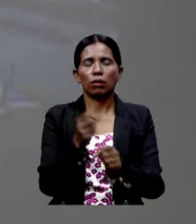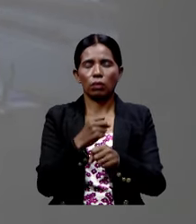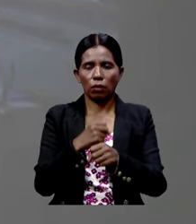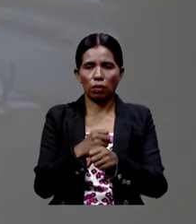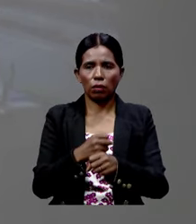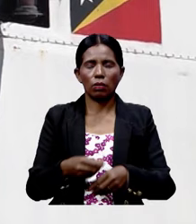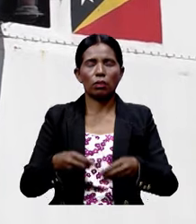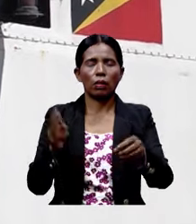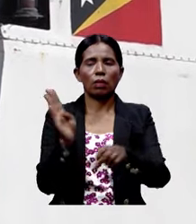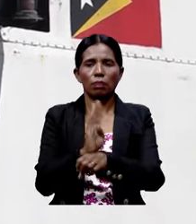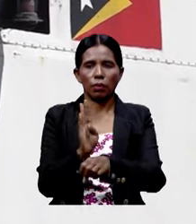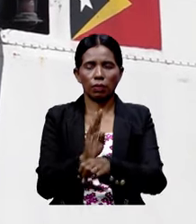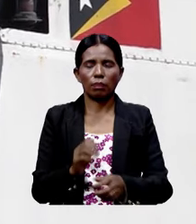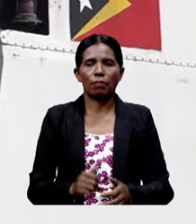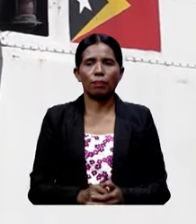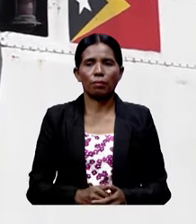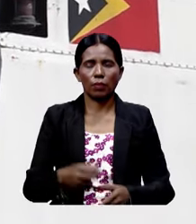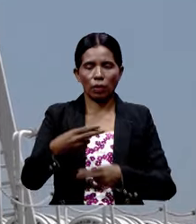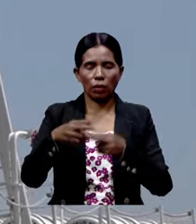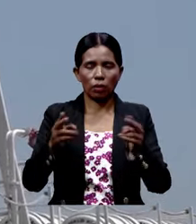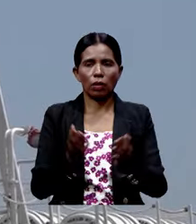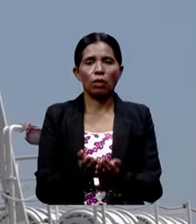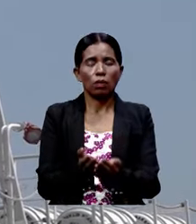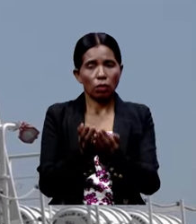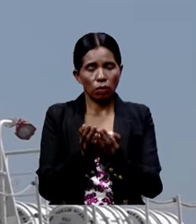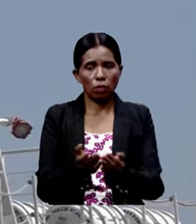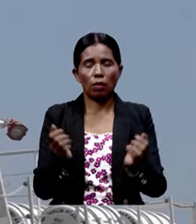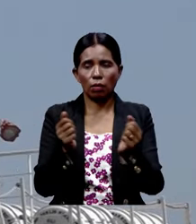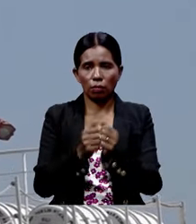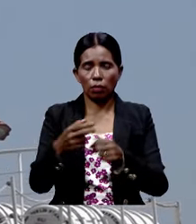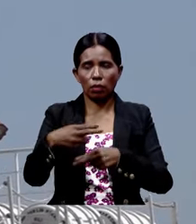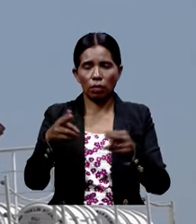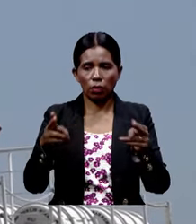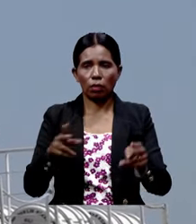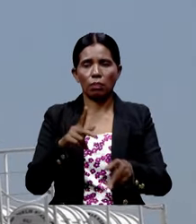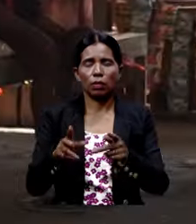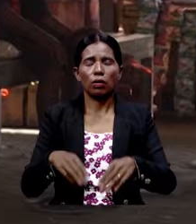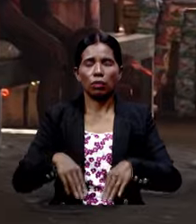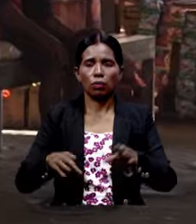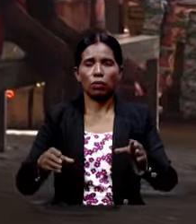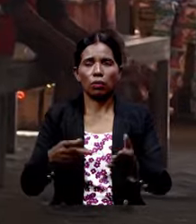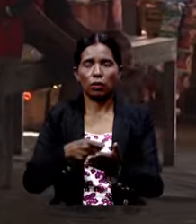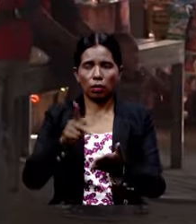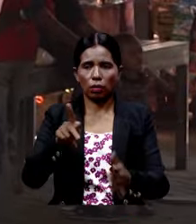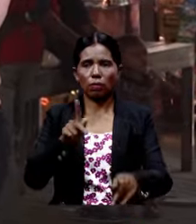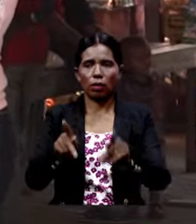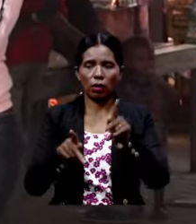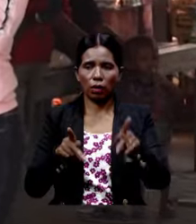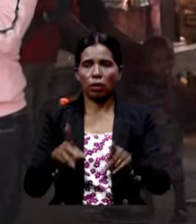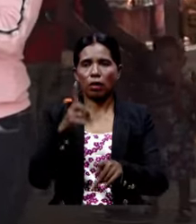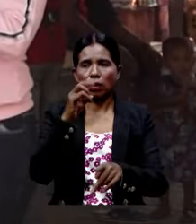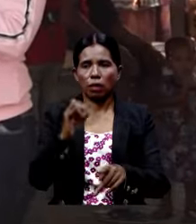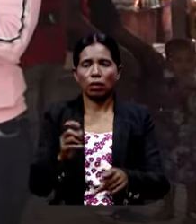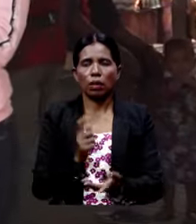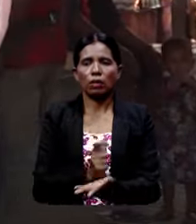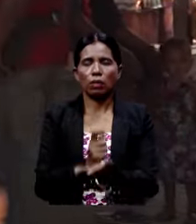rotu ba negócio. Cada quarto iha ro Berlin Ramelau nona croma nebe tripulante sira fua luga ba passageiros dili atauru